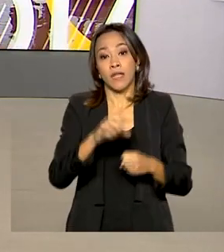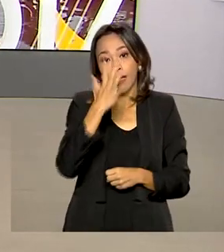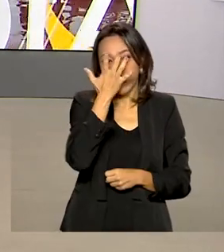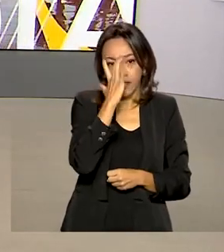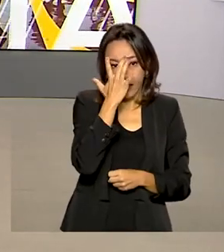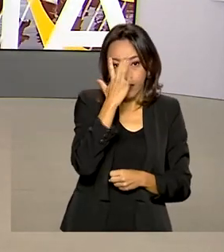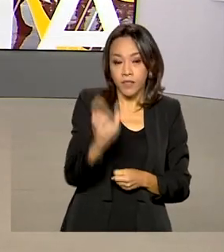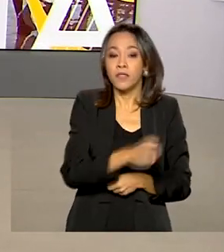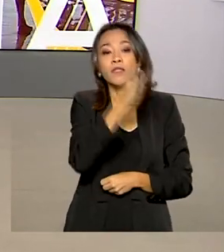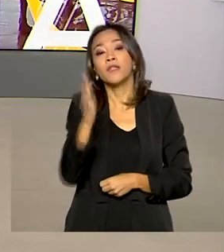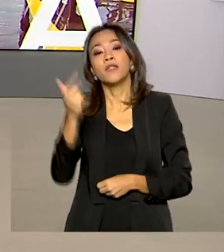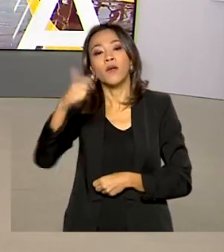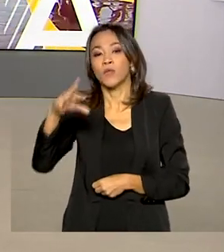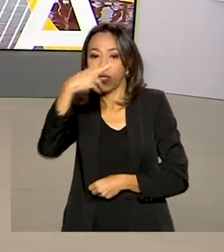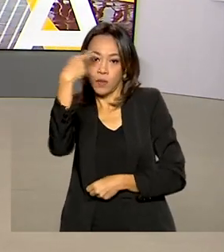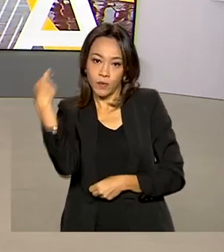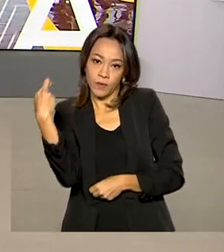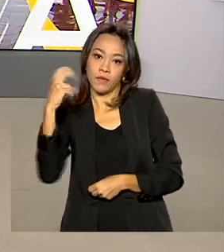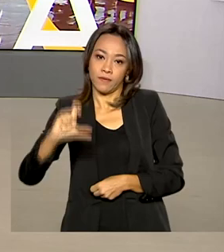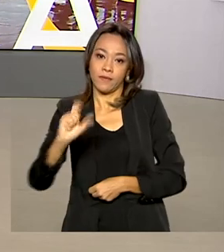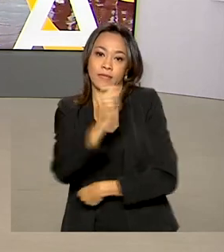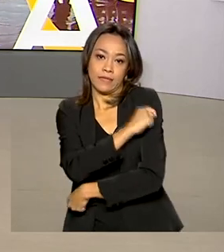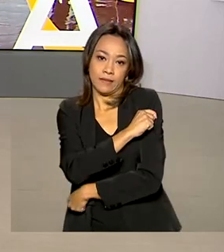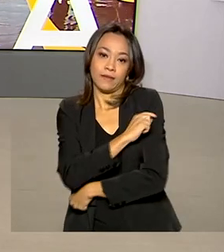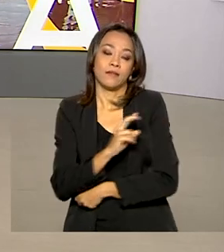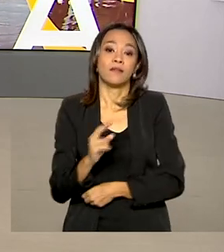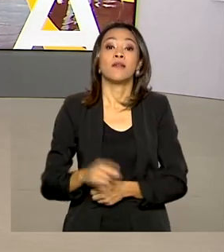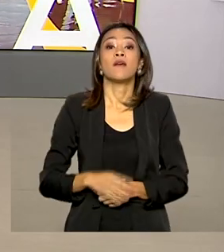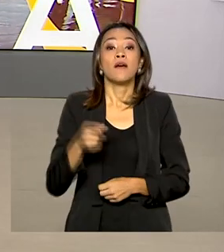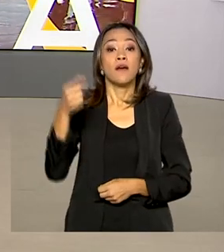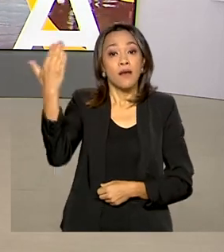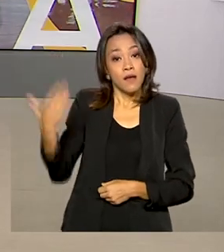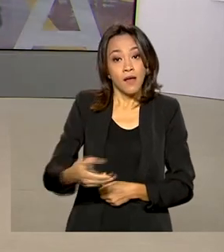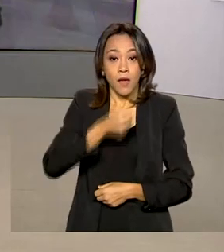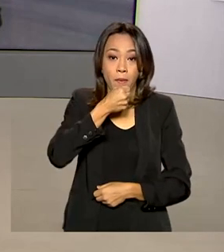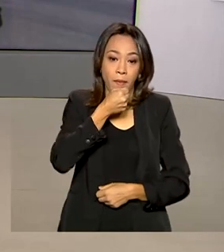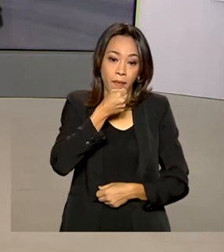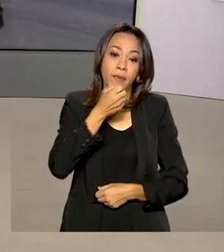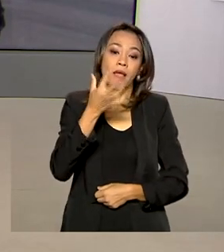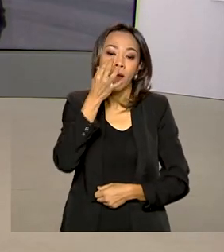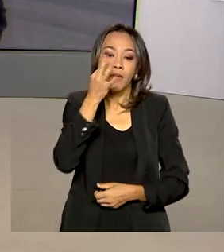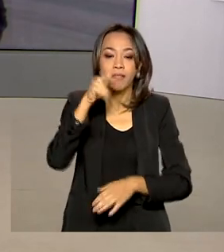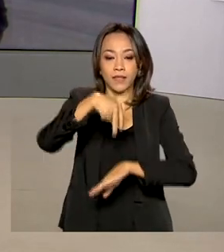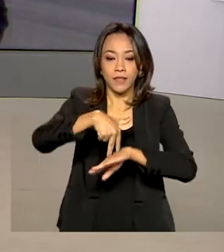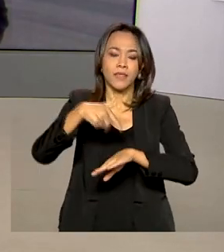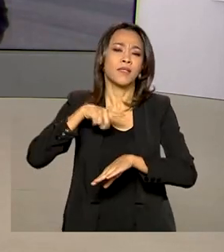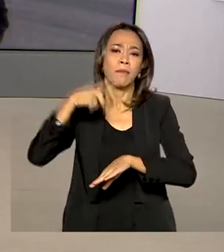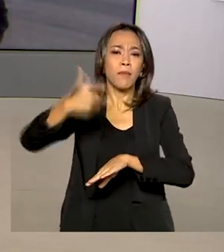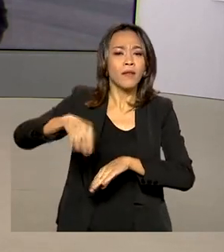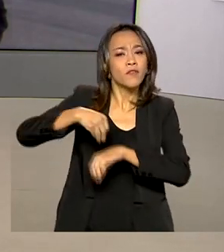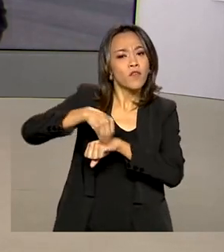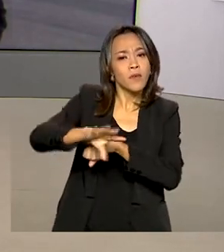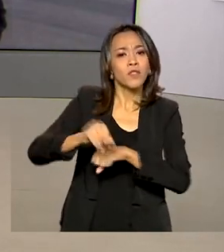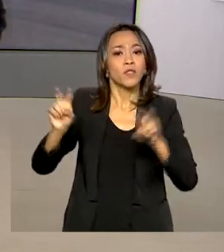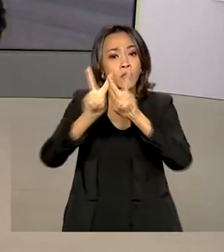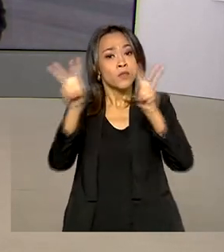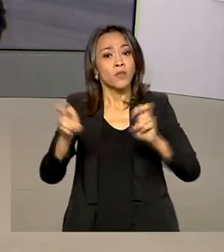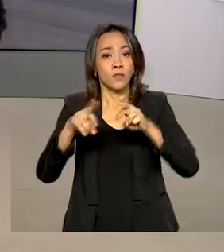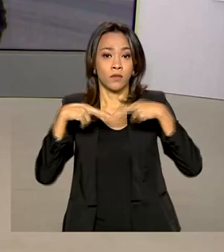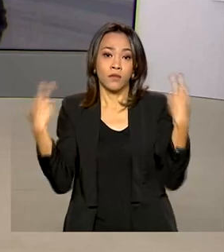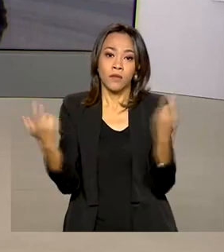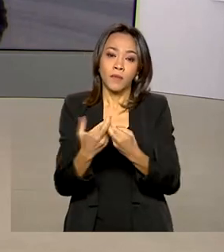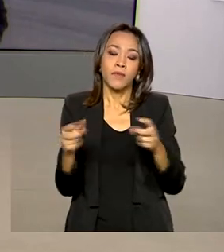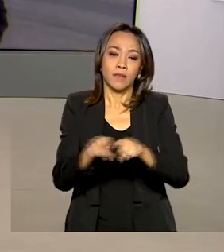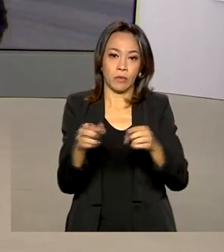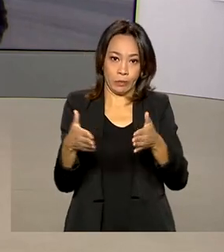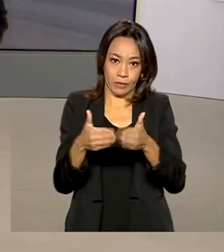Covaxin e da russa Sputnik V. A repórter Márcia Fernandes está lá na Anvisa, tem mais informações sobre essa reunião e os